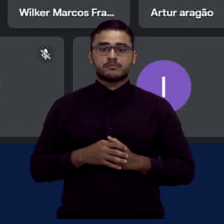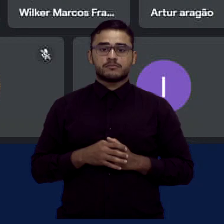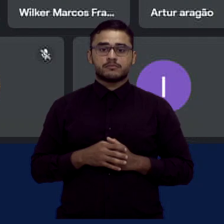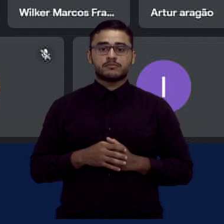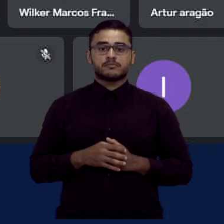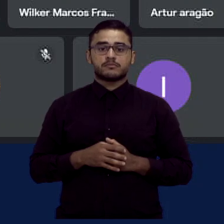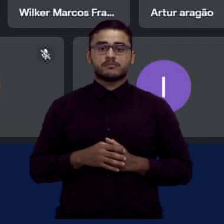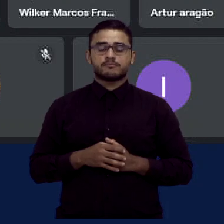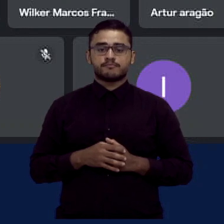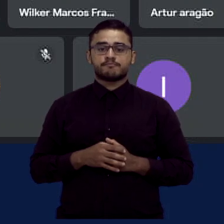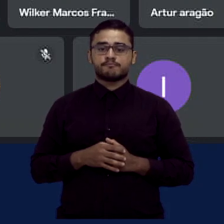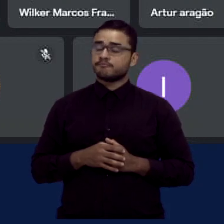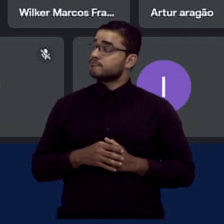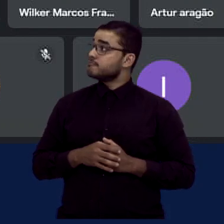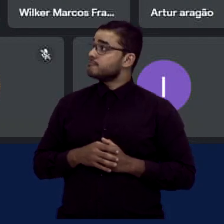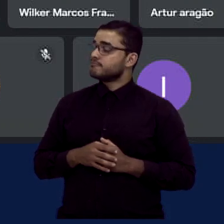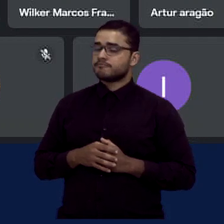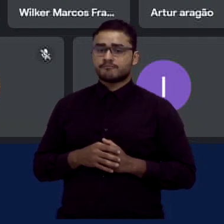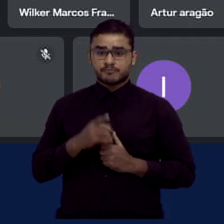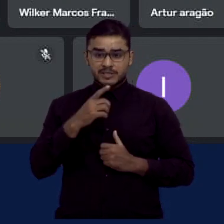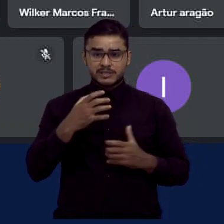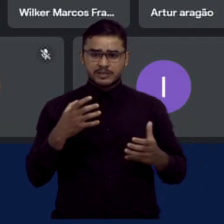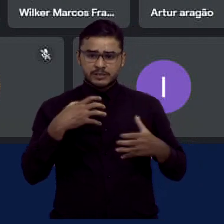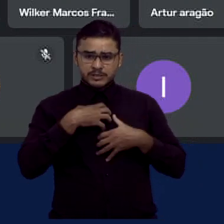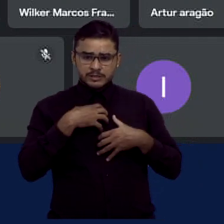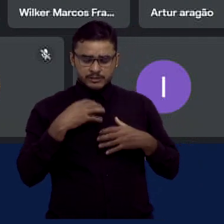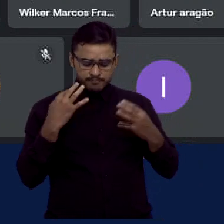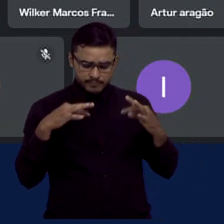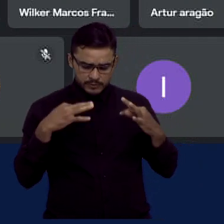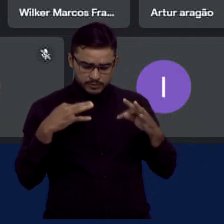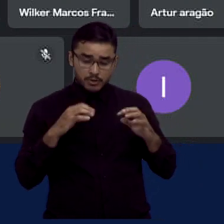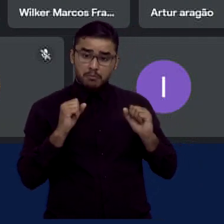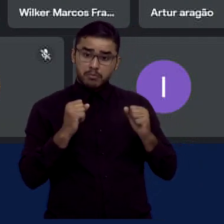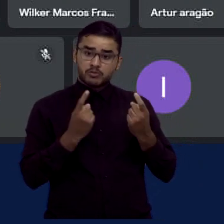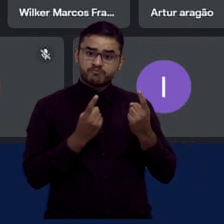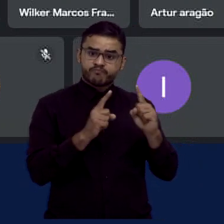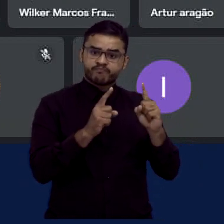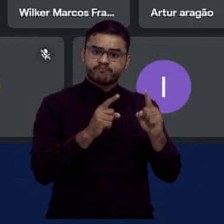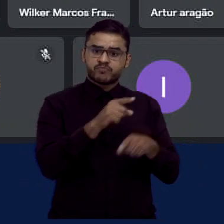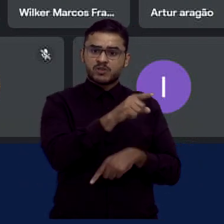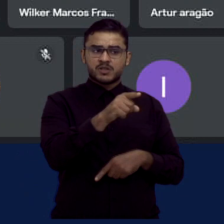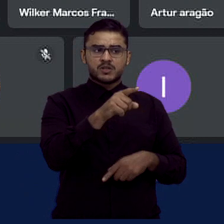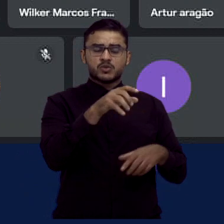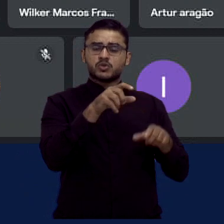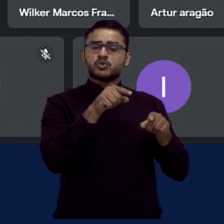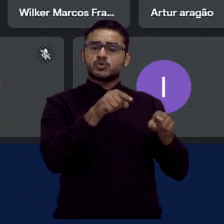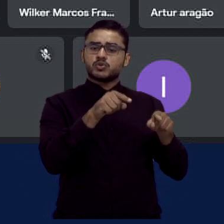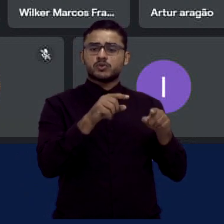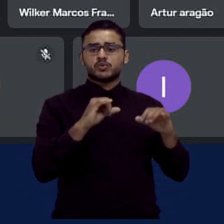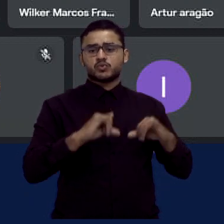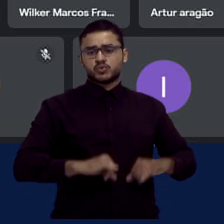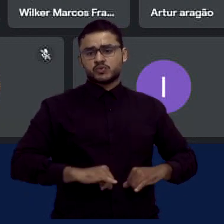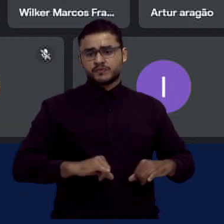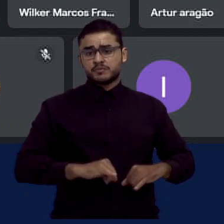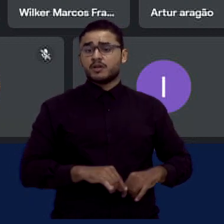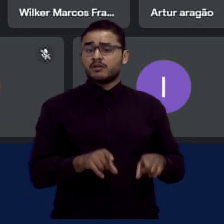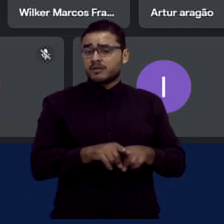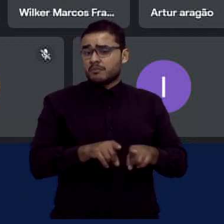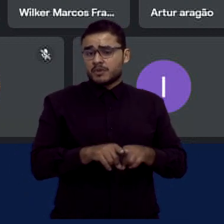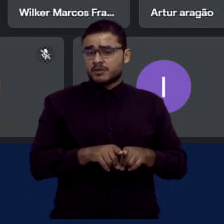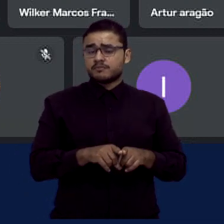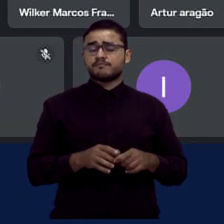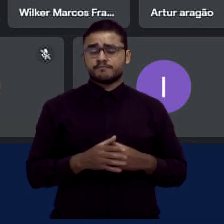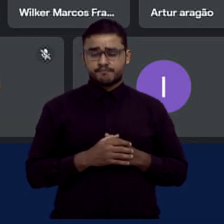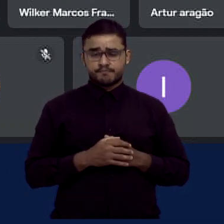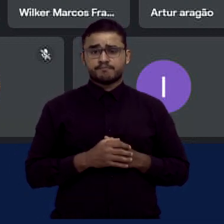dor que causamos. Então, você tem um primeiro quadro aí e um segundo quadro. Nesse primeiro quadro,